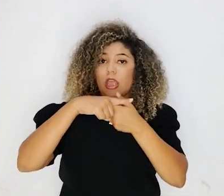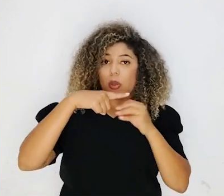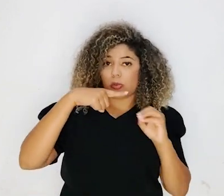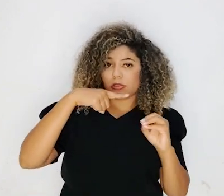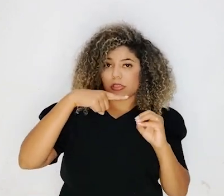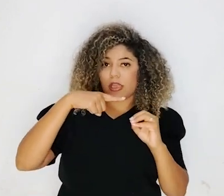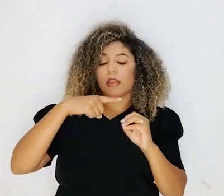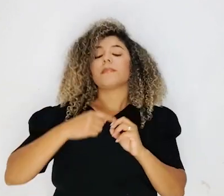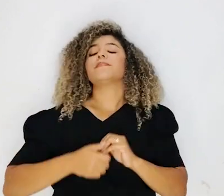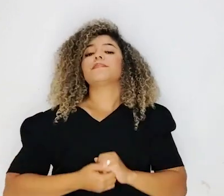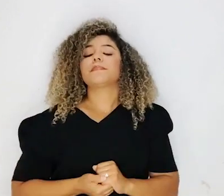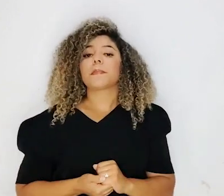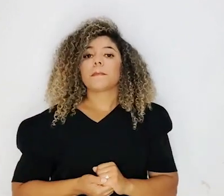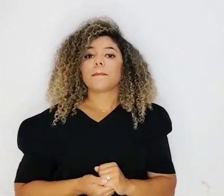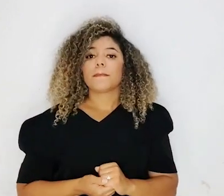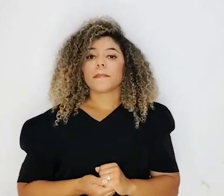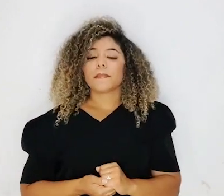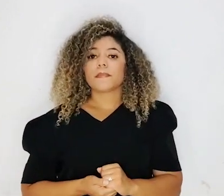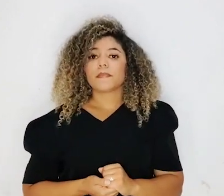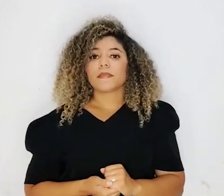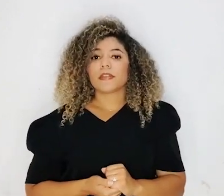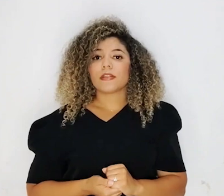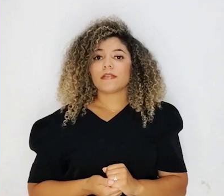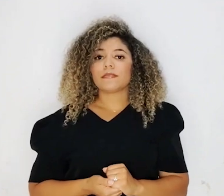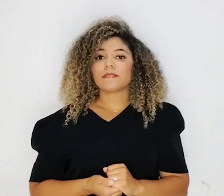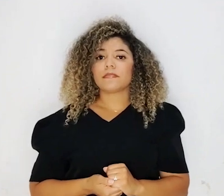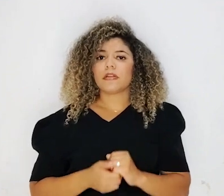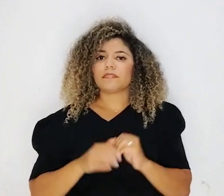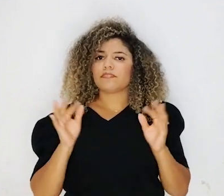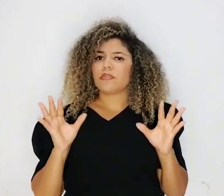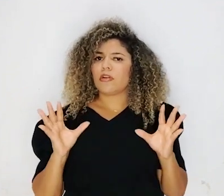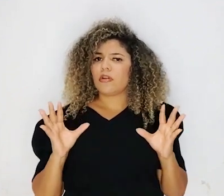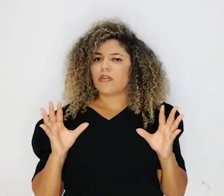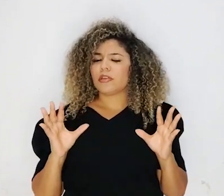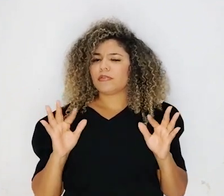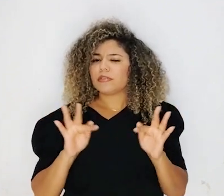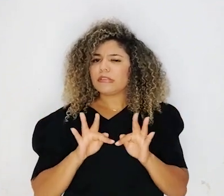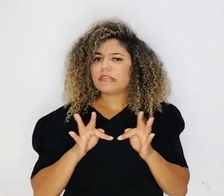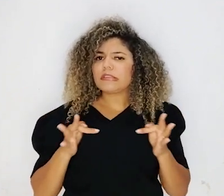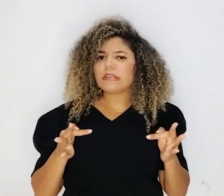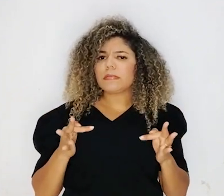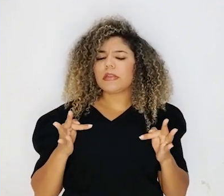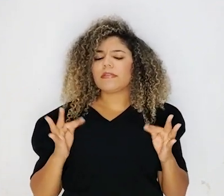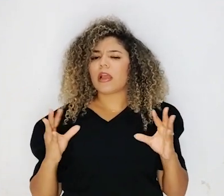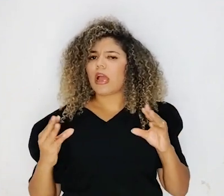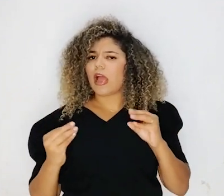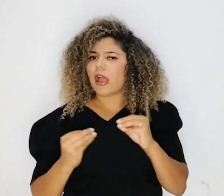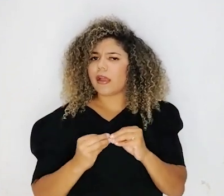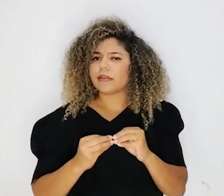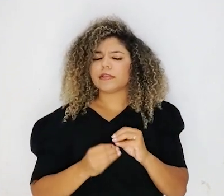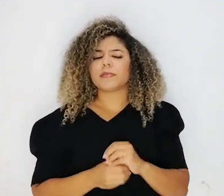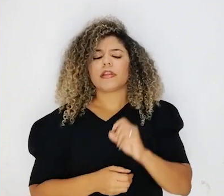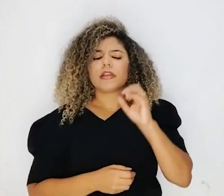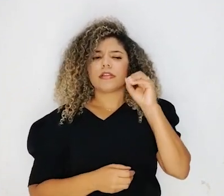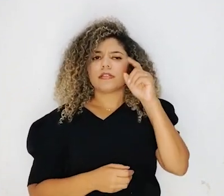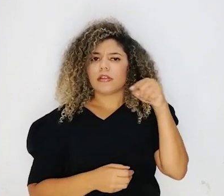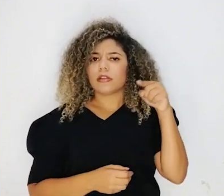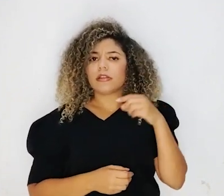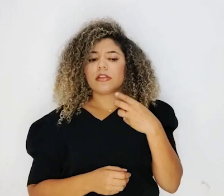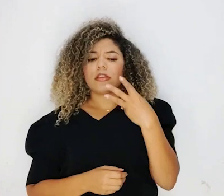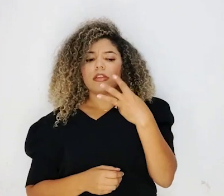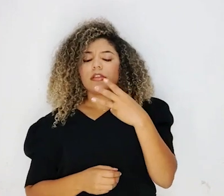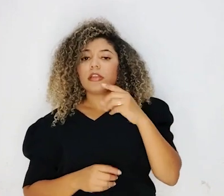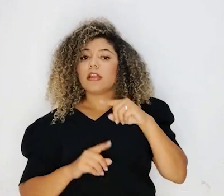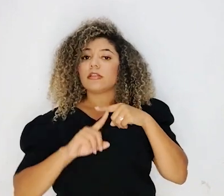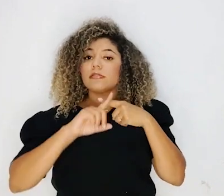podemos calcular essa porcentagem. Então, vou simplificar. 2 zeros aqui, né, divisão por 100. Fica